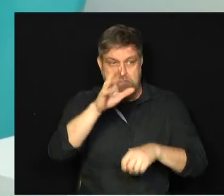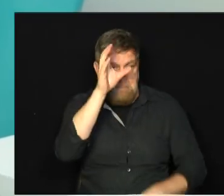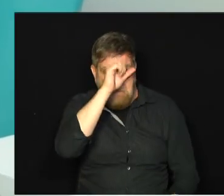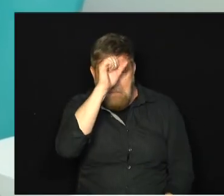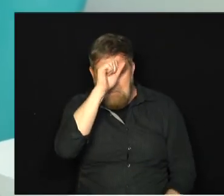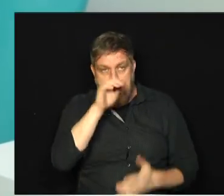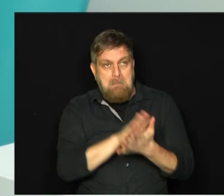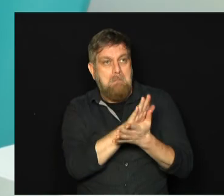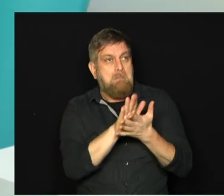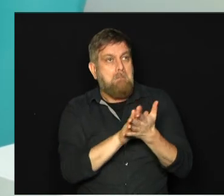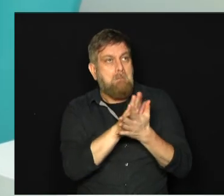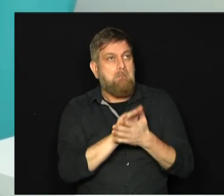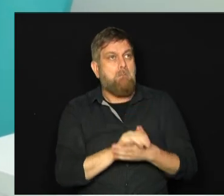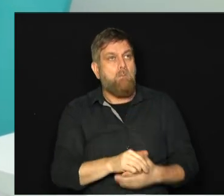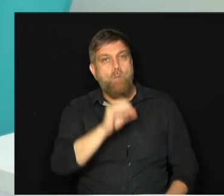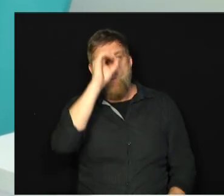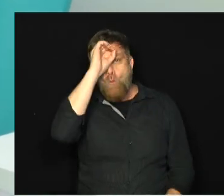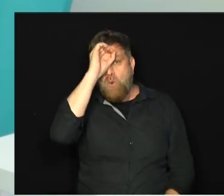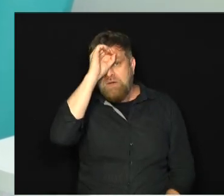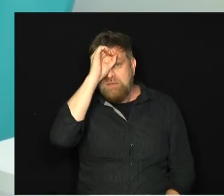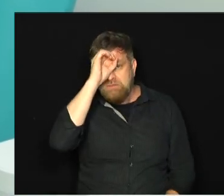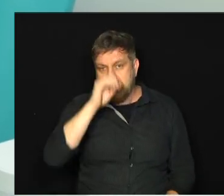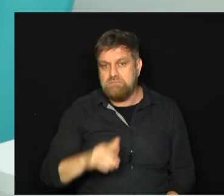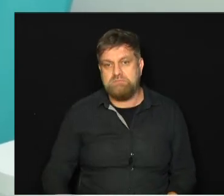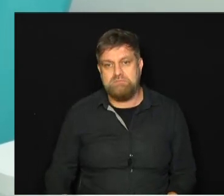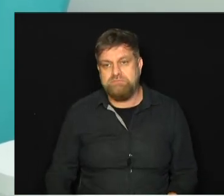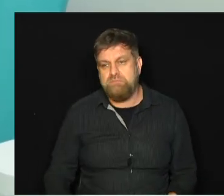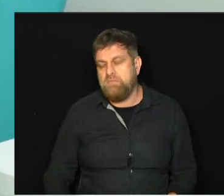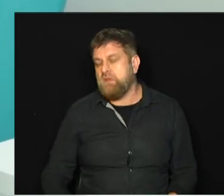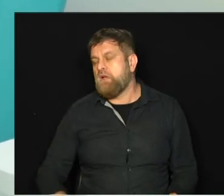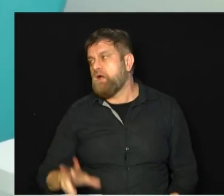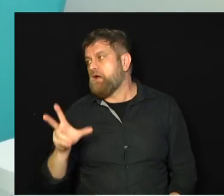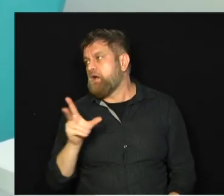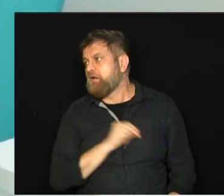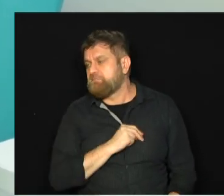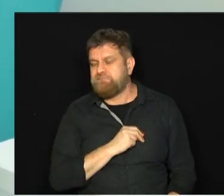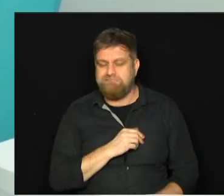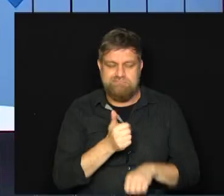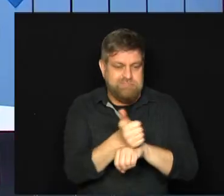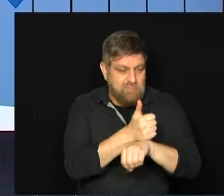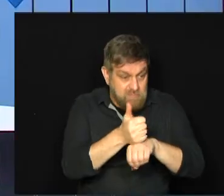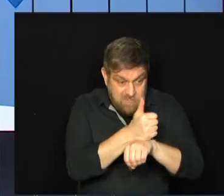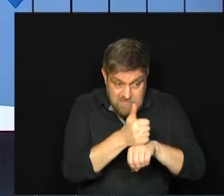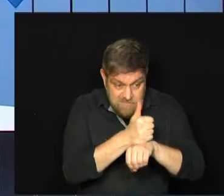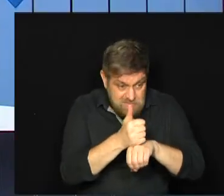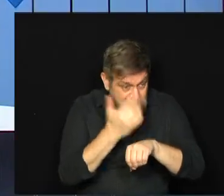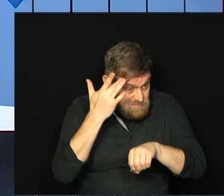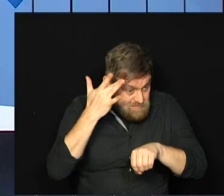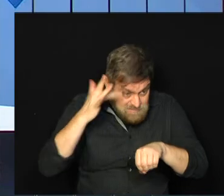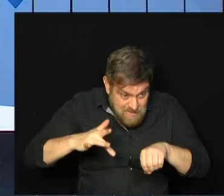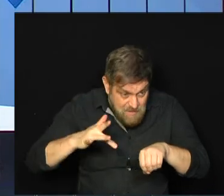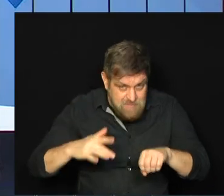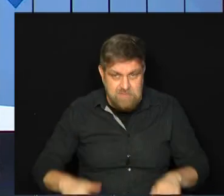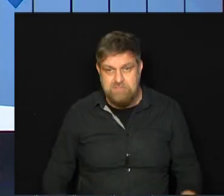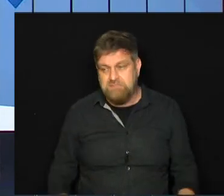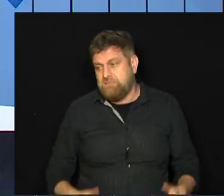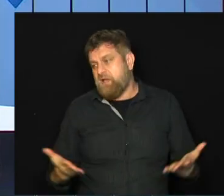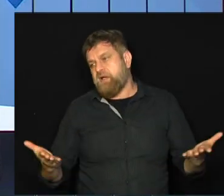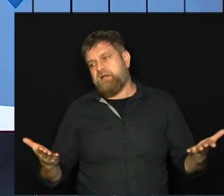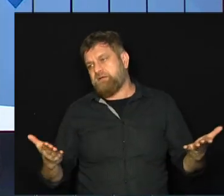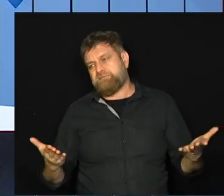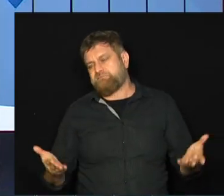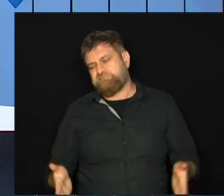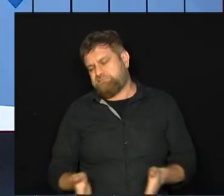quando suspeitar de câncer, ele não vai fazer aí tá lascado esse profissional, hein? Aí não adianta